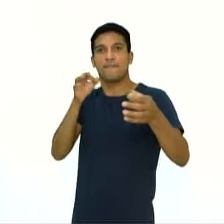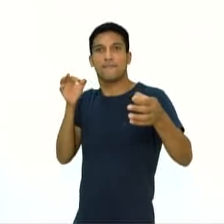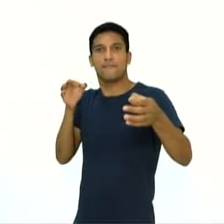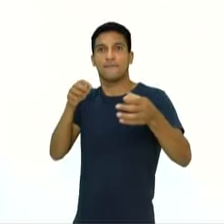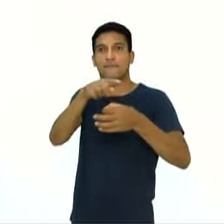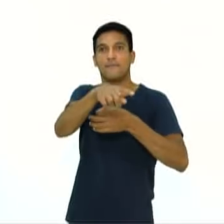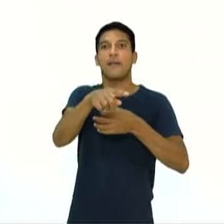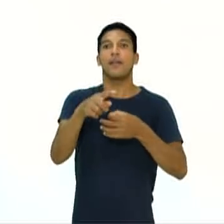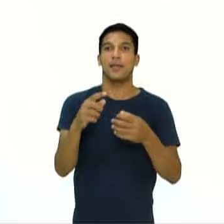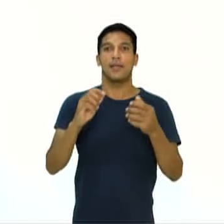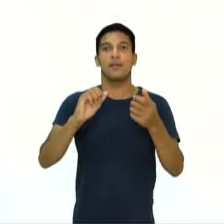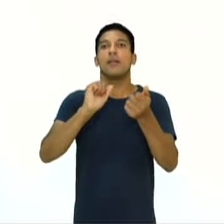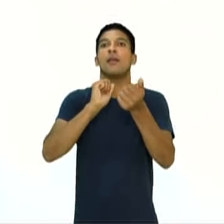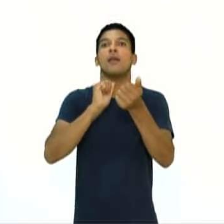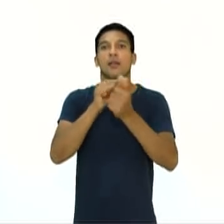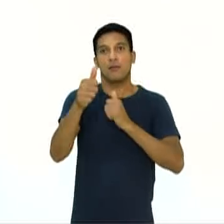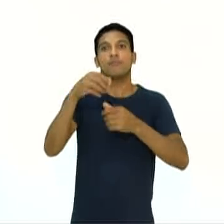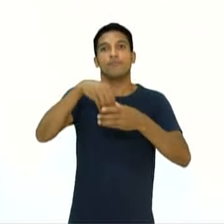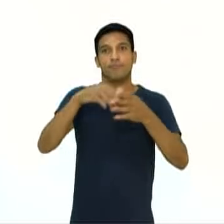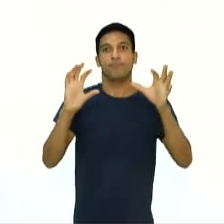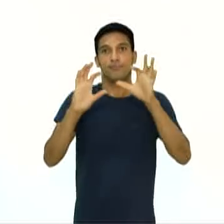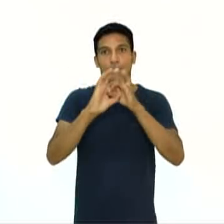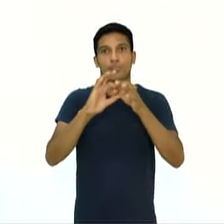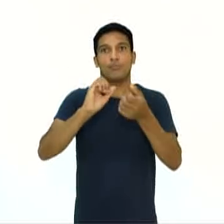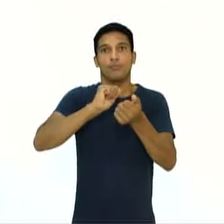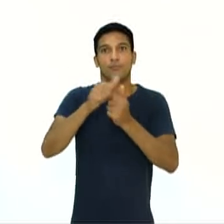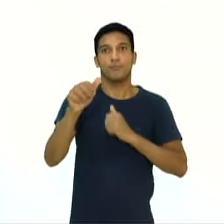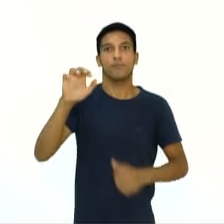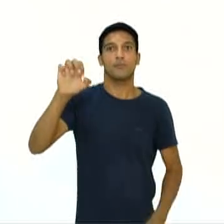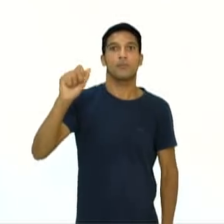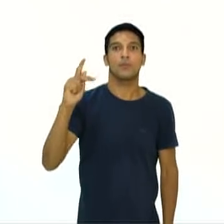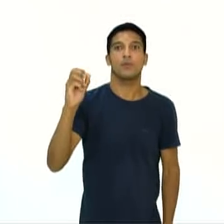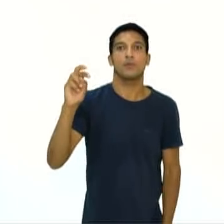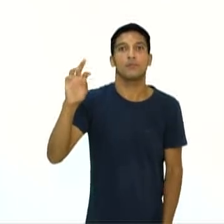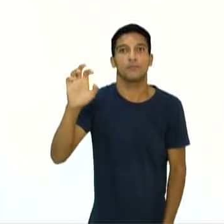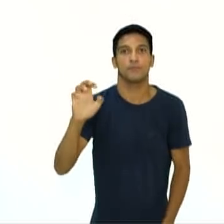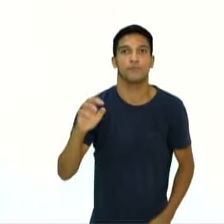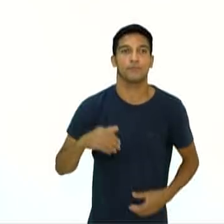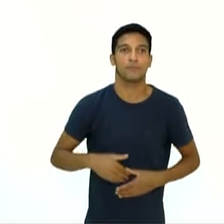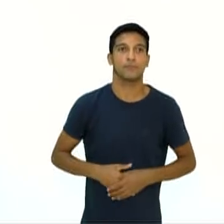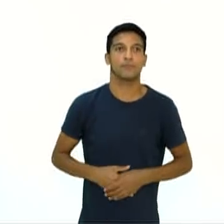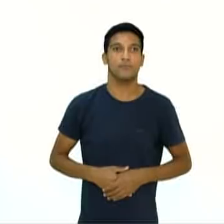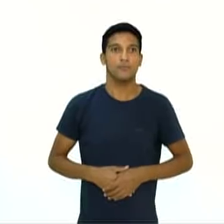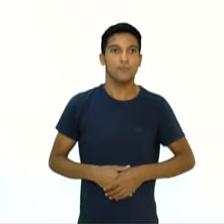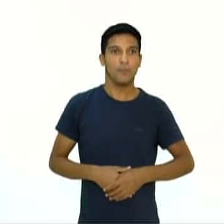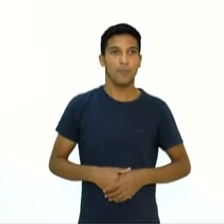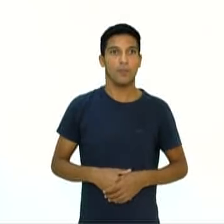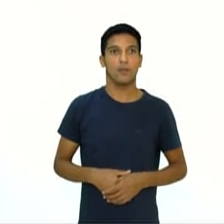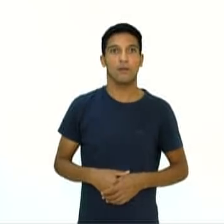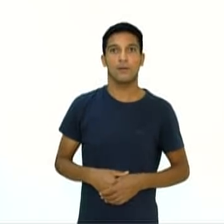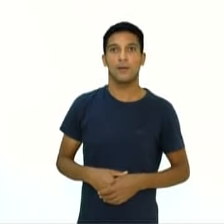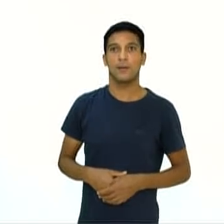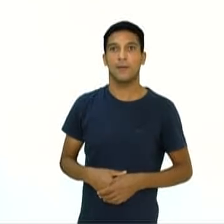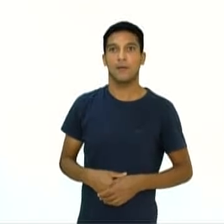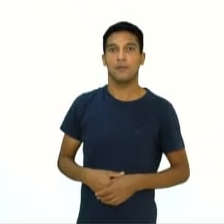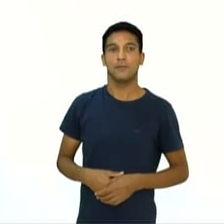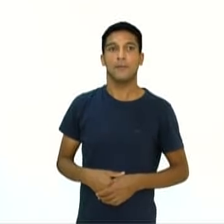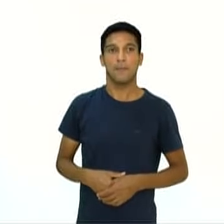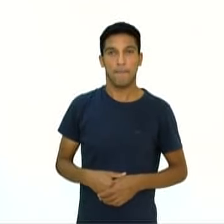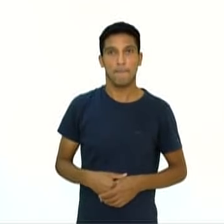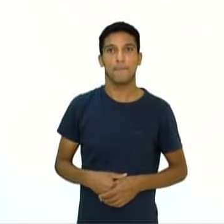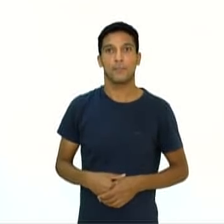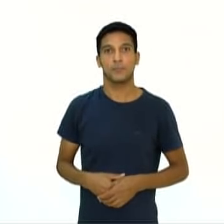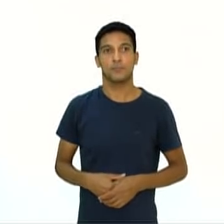Jogos Olímpicos, o arco e flecha foi incluído na disputa muito antes da fundação ou da organização